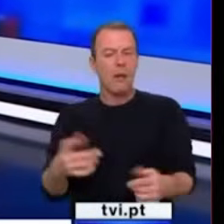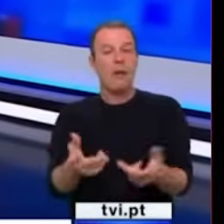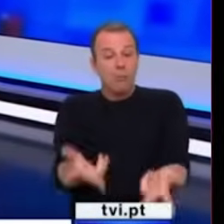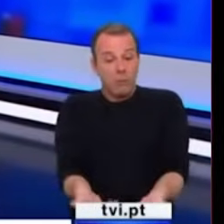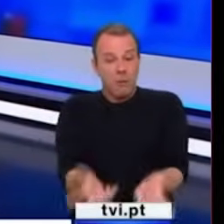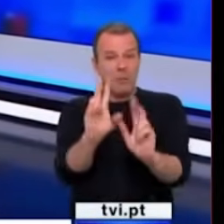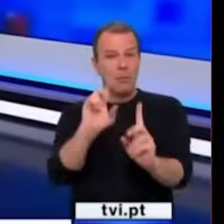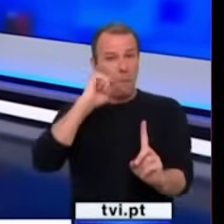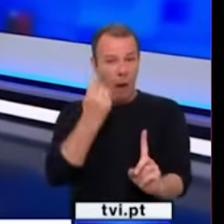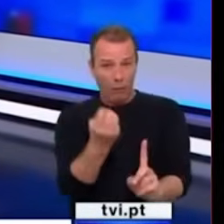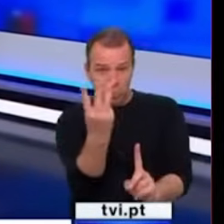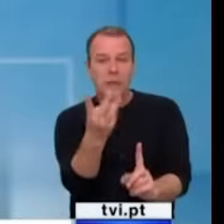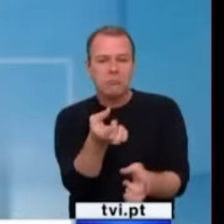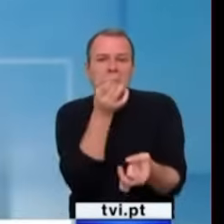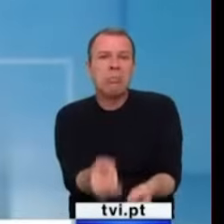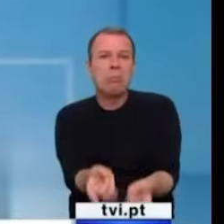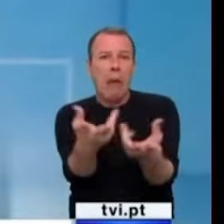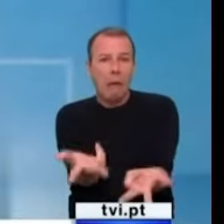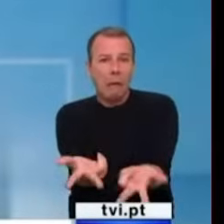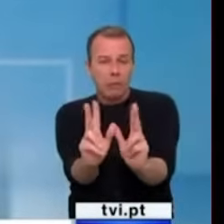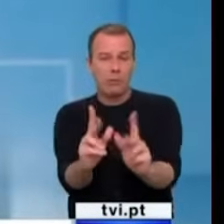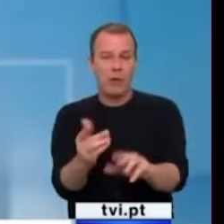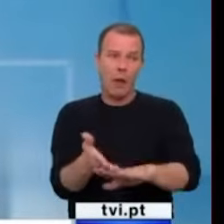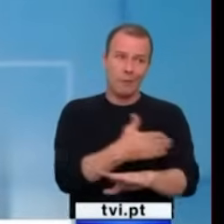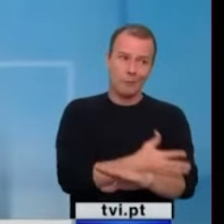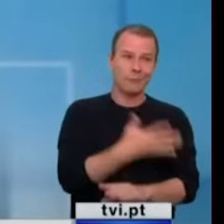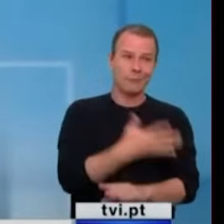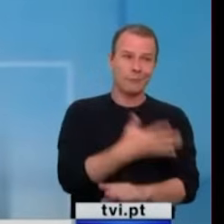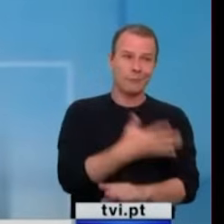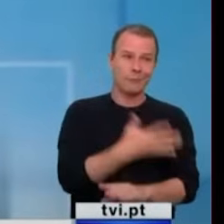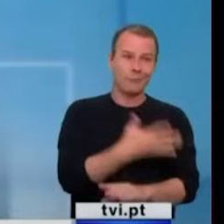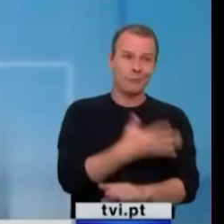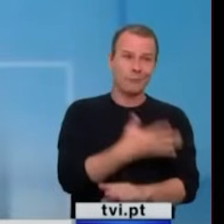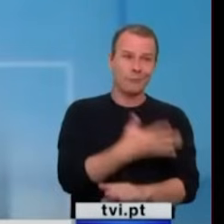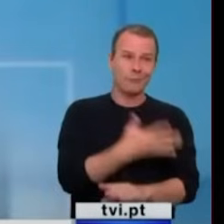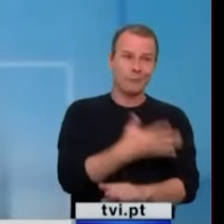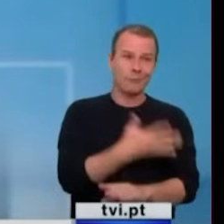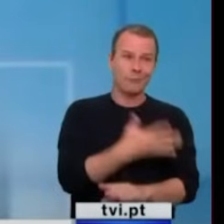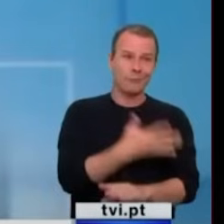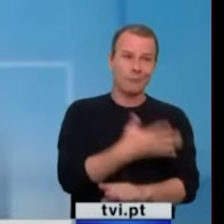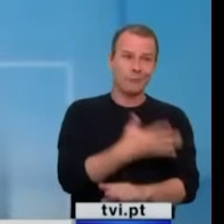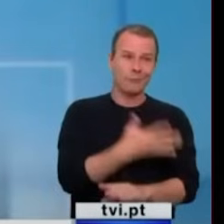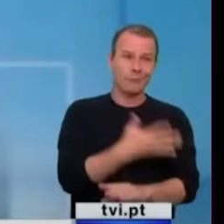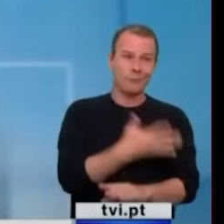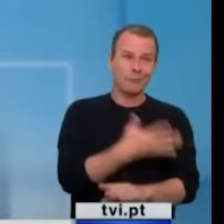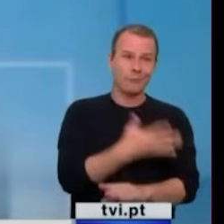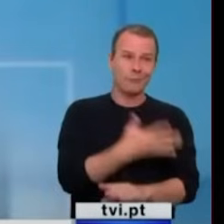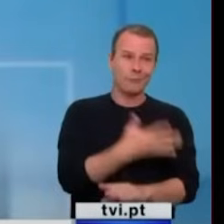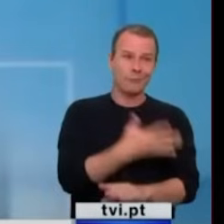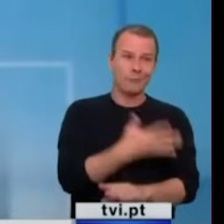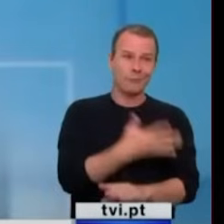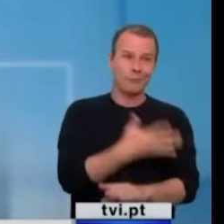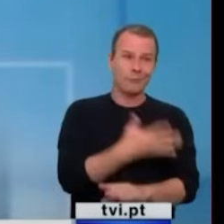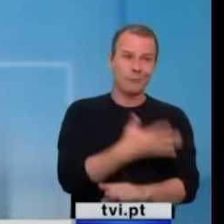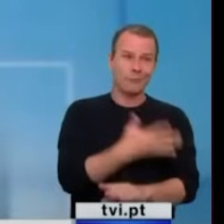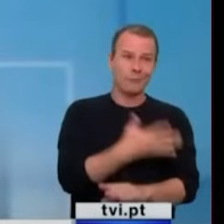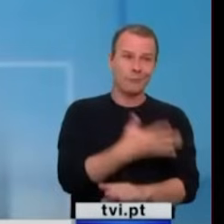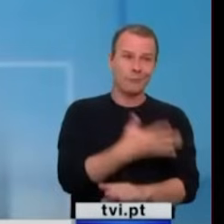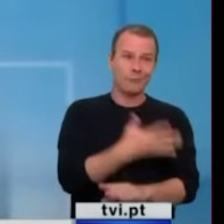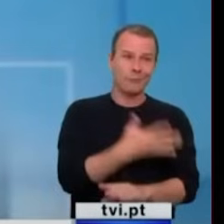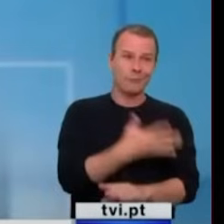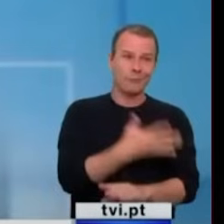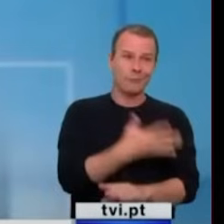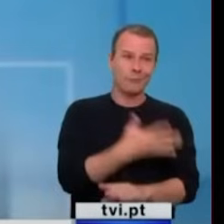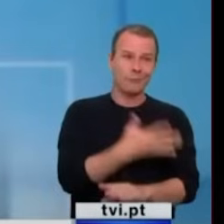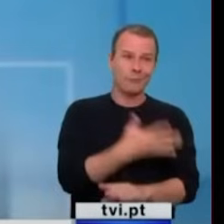três Argos que estiveram 21 dias detidos Olha lá desculpem lá o à parte mas morreu alguém morreu alguém ao Luís Montenegro